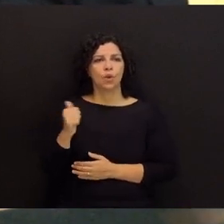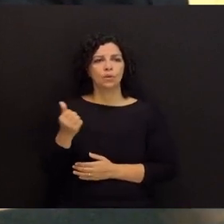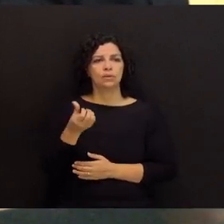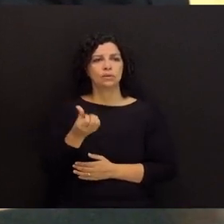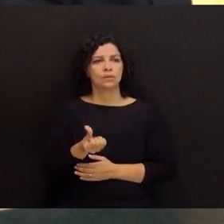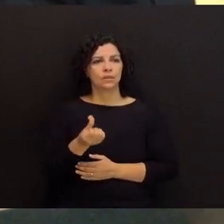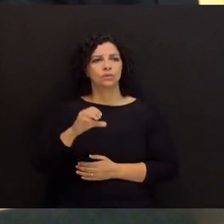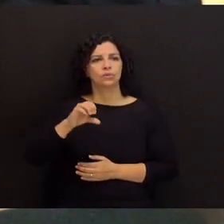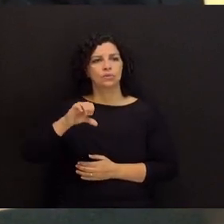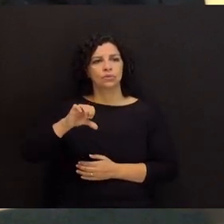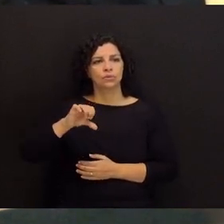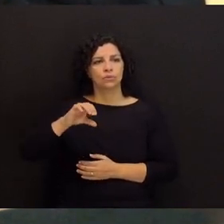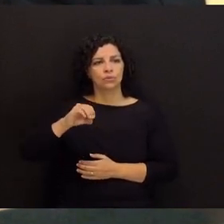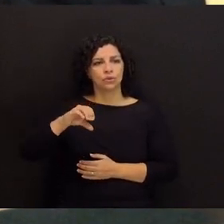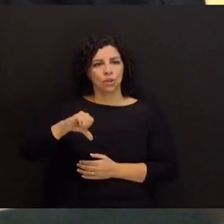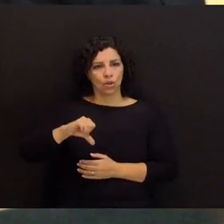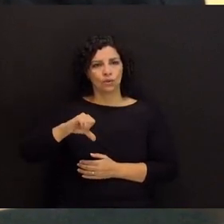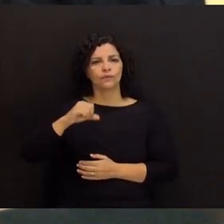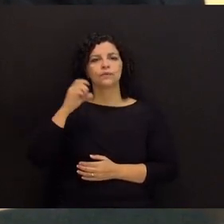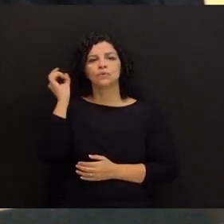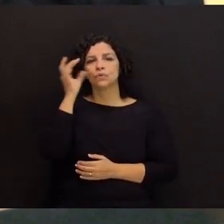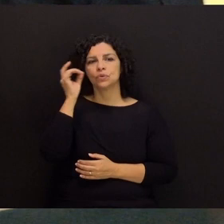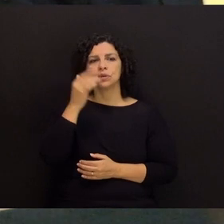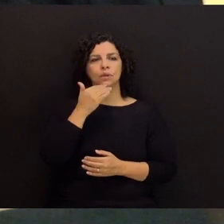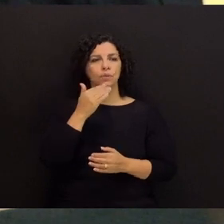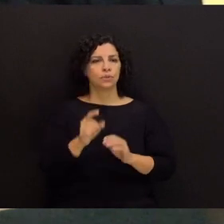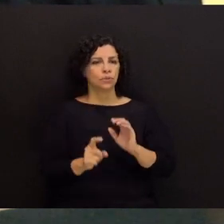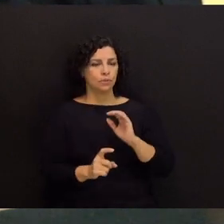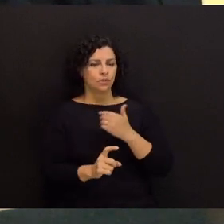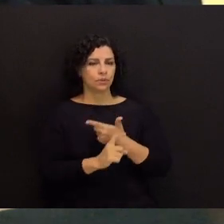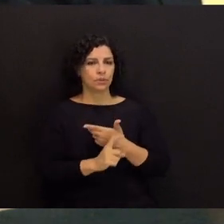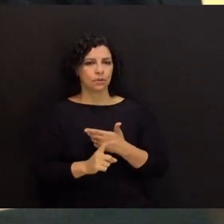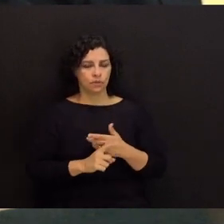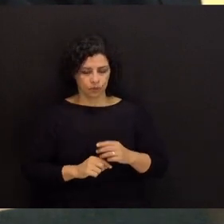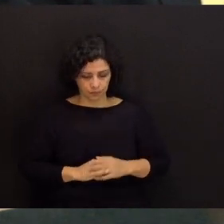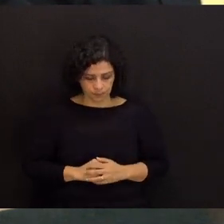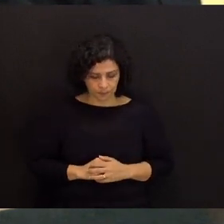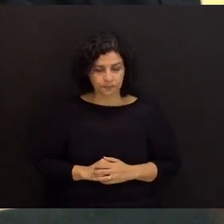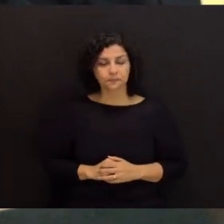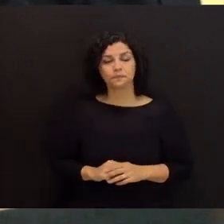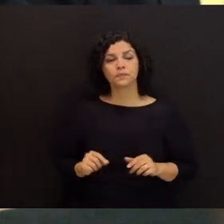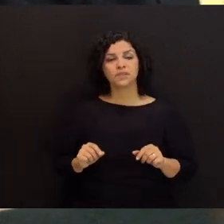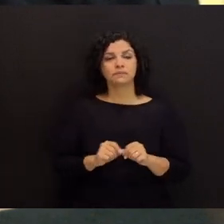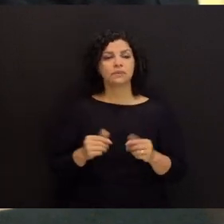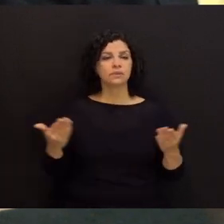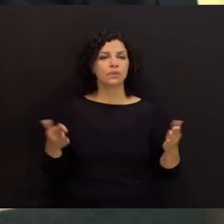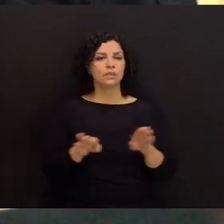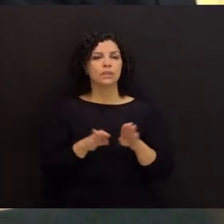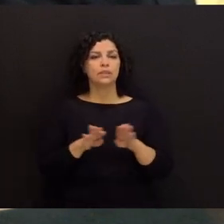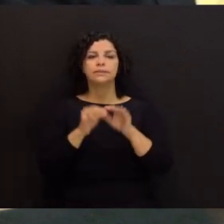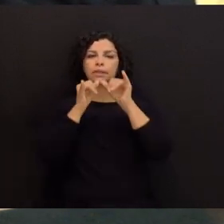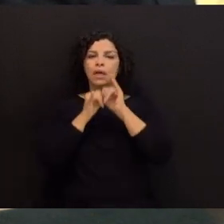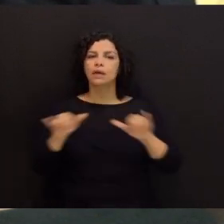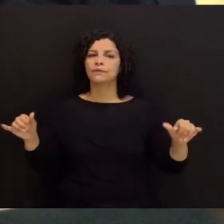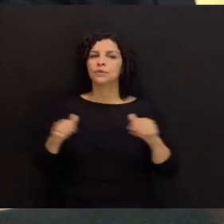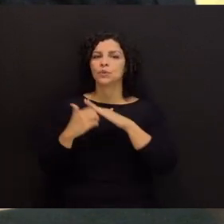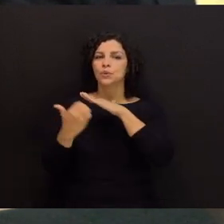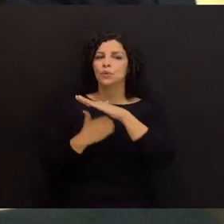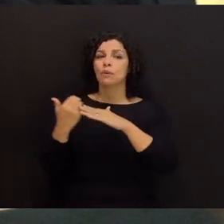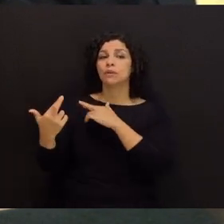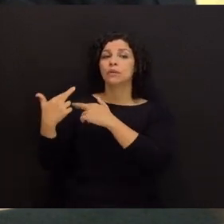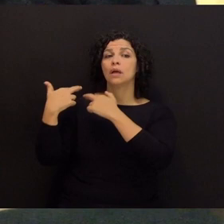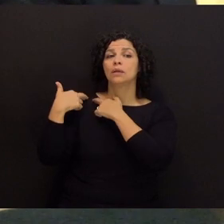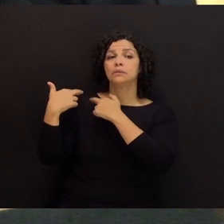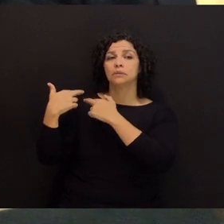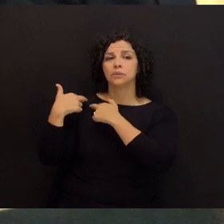11.609 do Vereador Juliano Martins ao executivo e seja realizada a notificação da empresa responsável